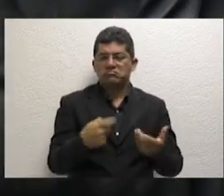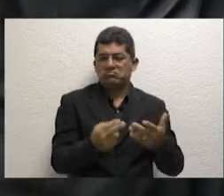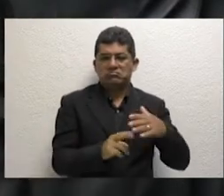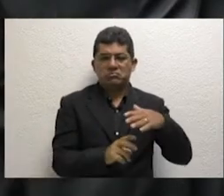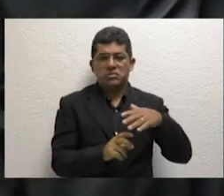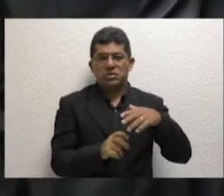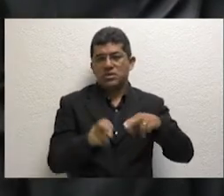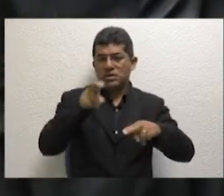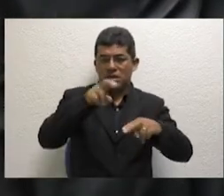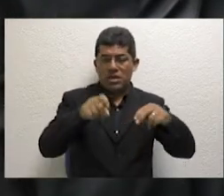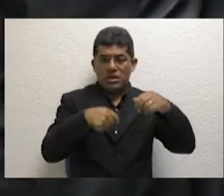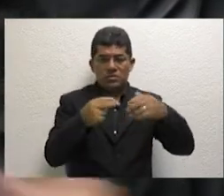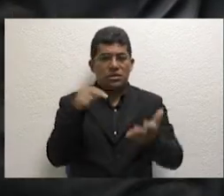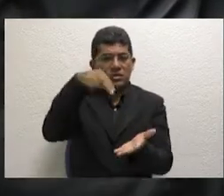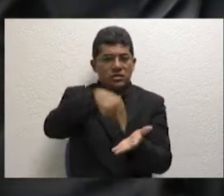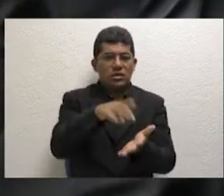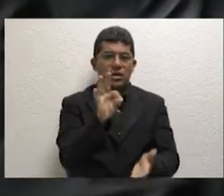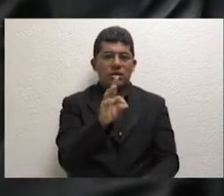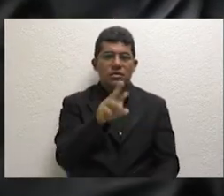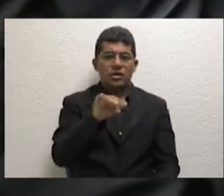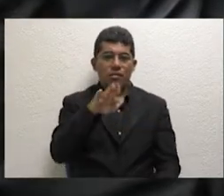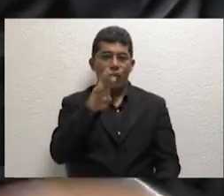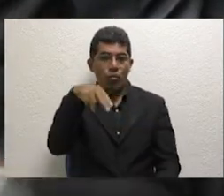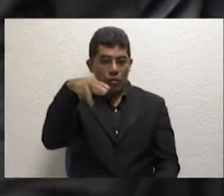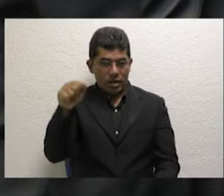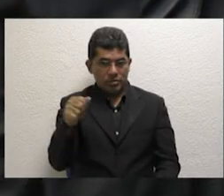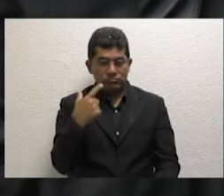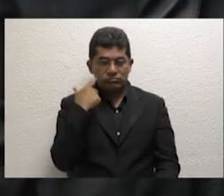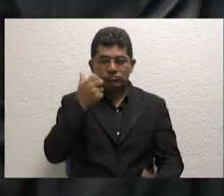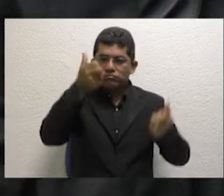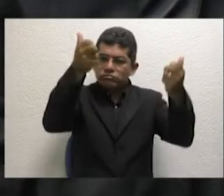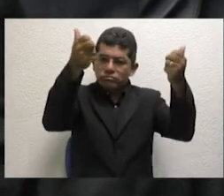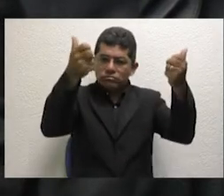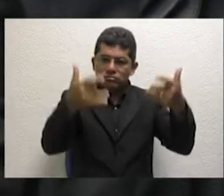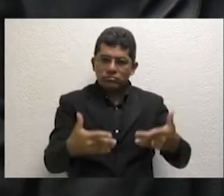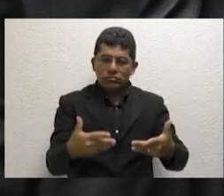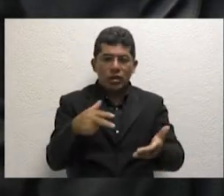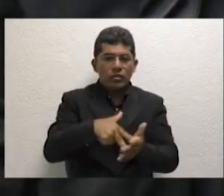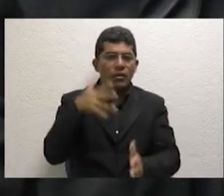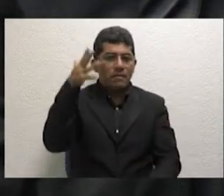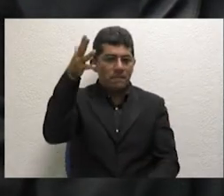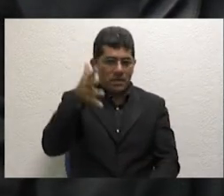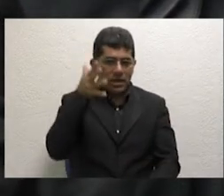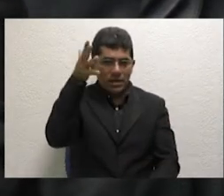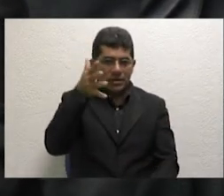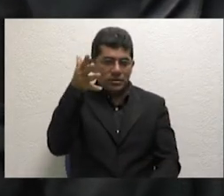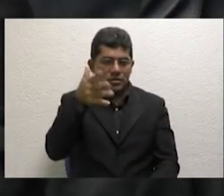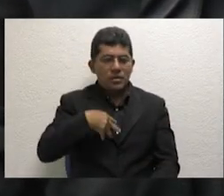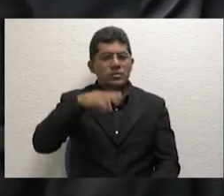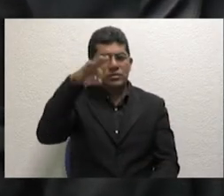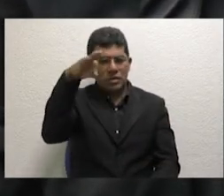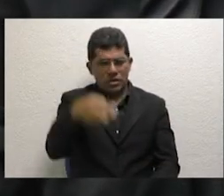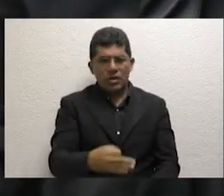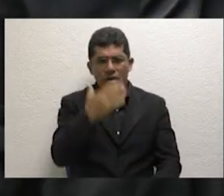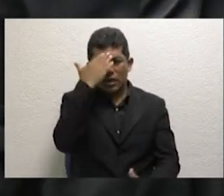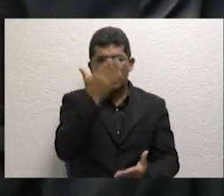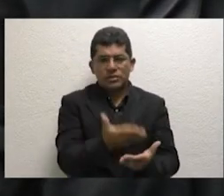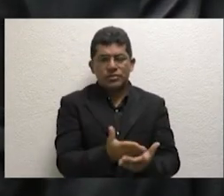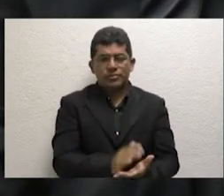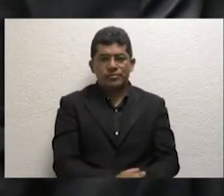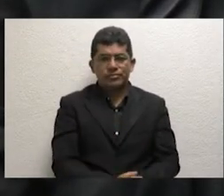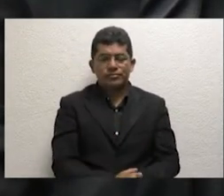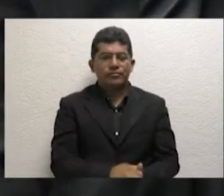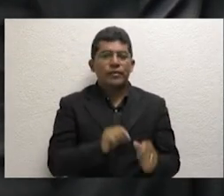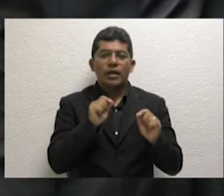ocupar a tribuna e fazer a sua palestra que eu tenho certeza que